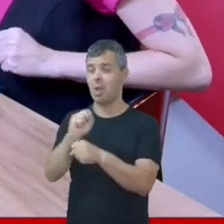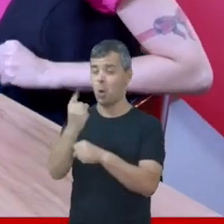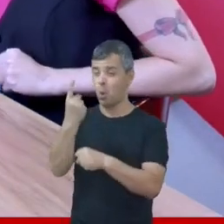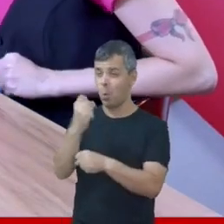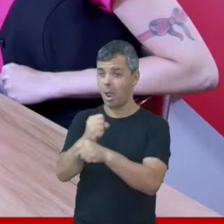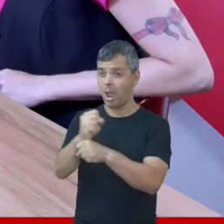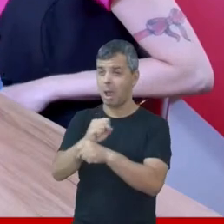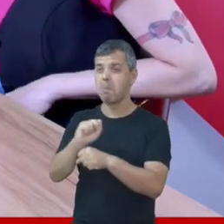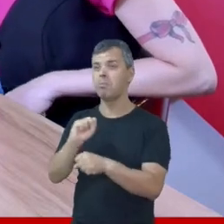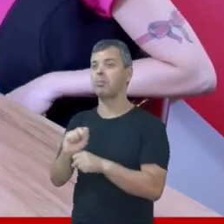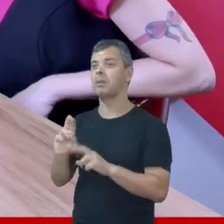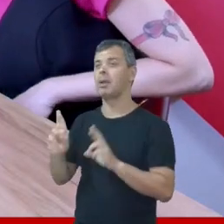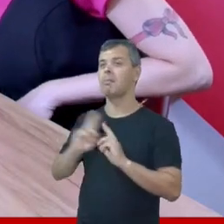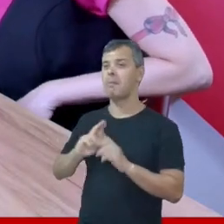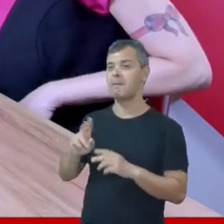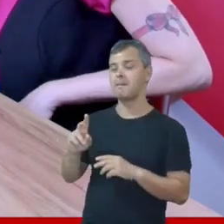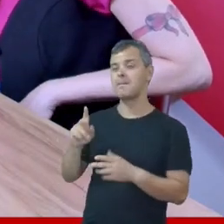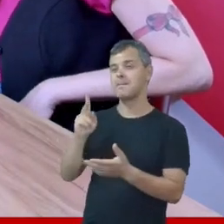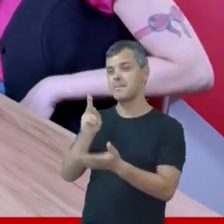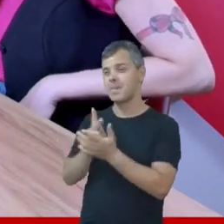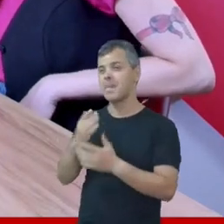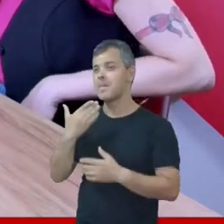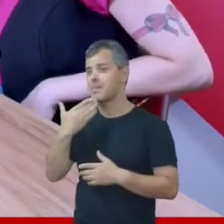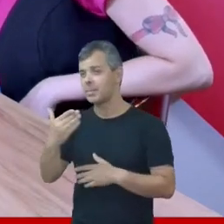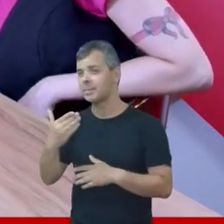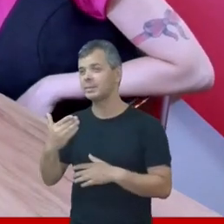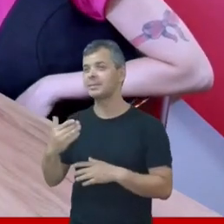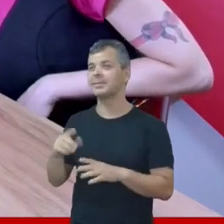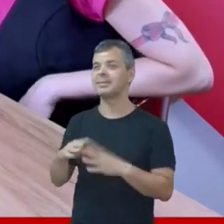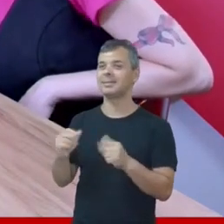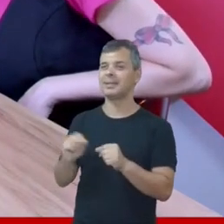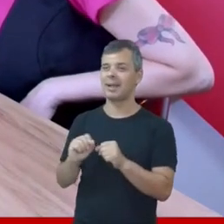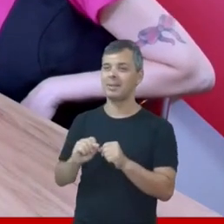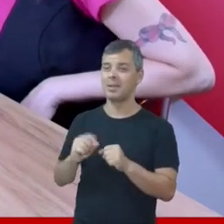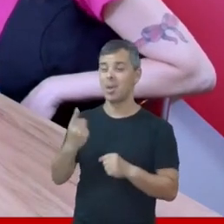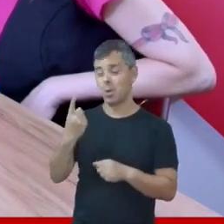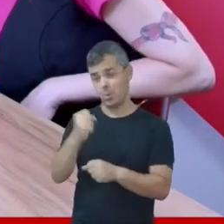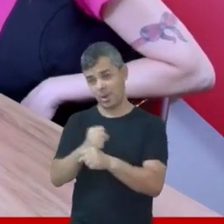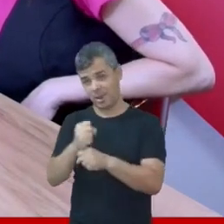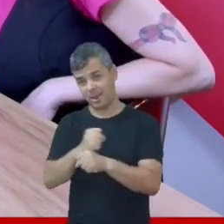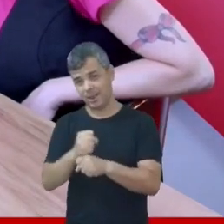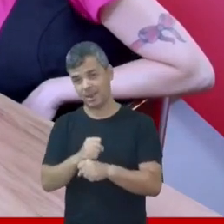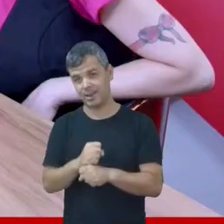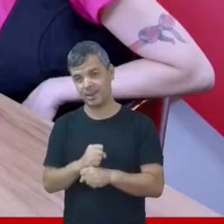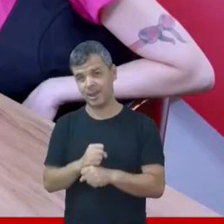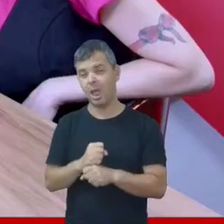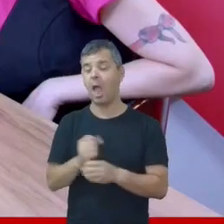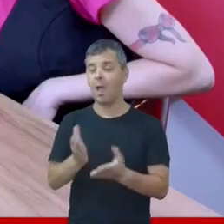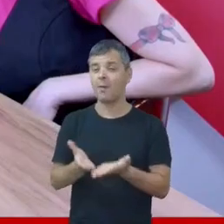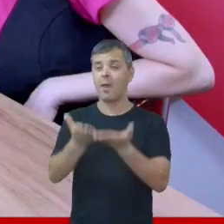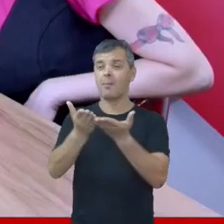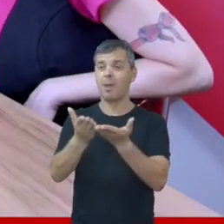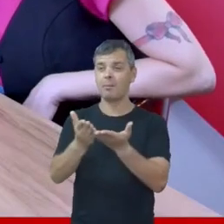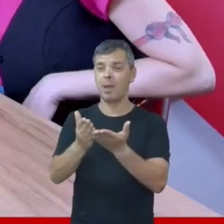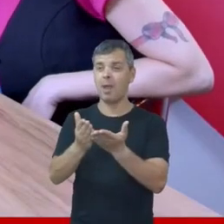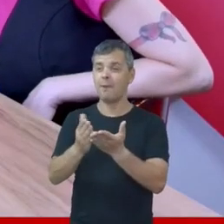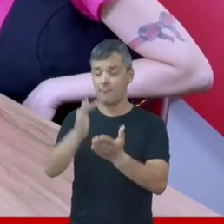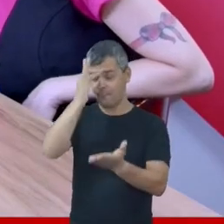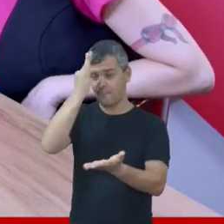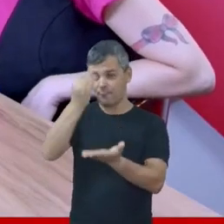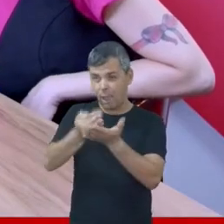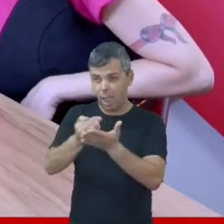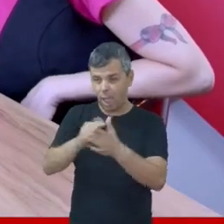que toda quinta-feira nós vemos aqui na TVPT pedir pra vocês desencalhadas. Há um ano. É como diz a Bíblia, a fé move montanhas, né? Então, isso.